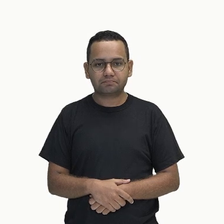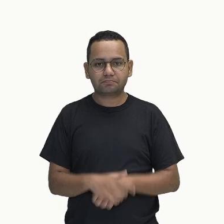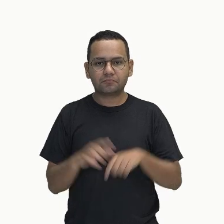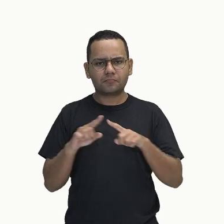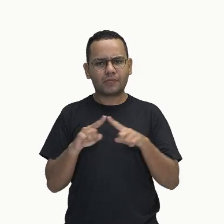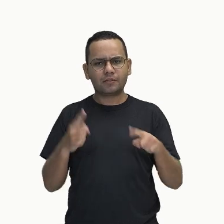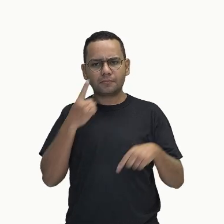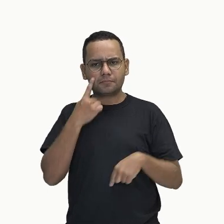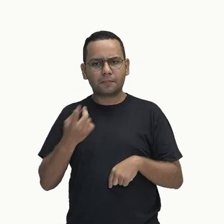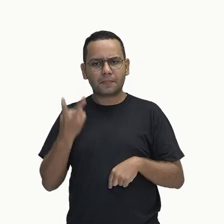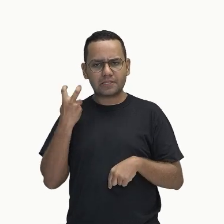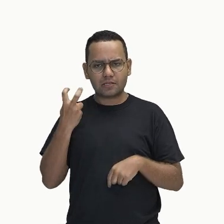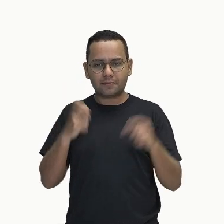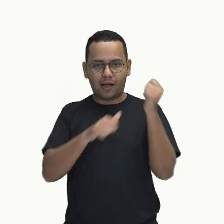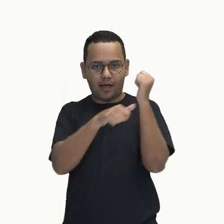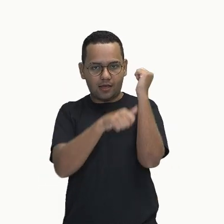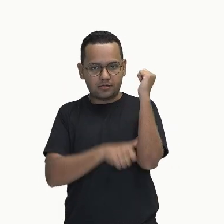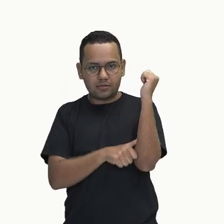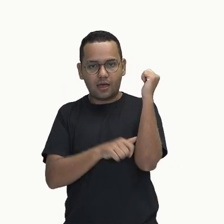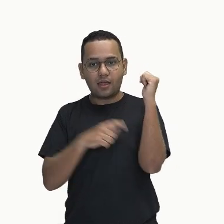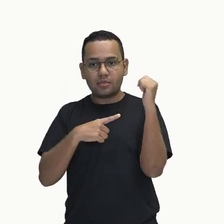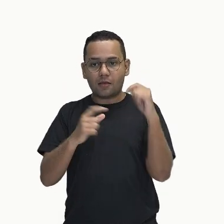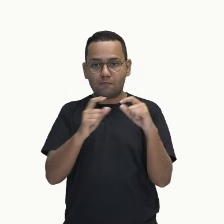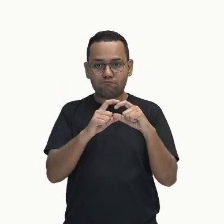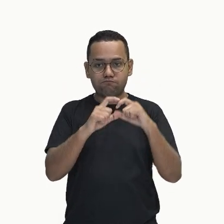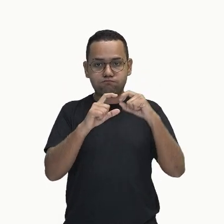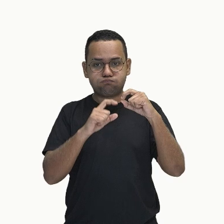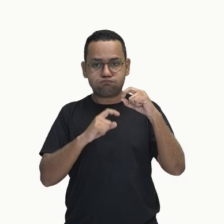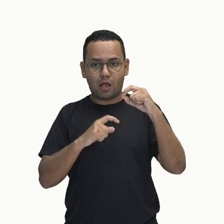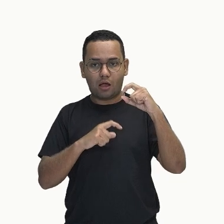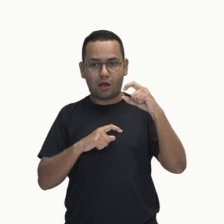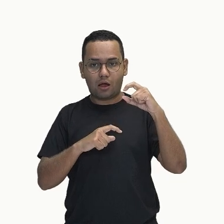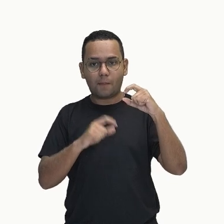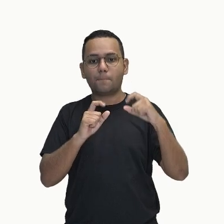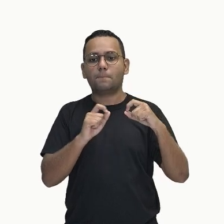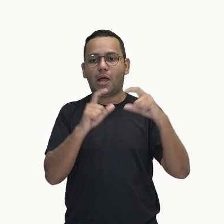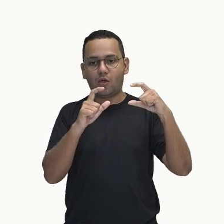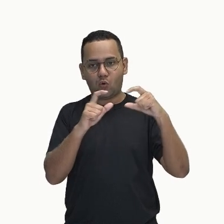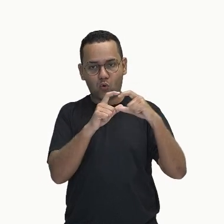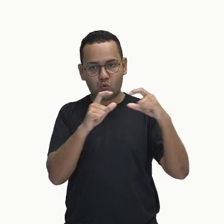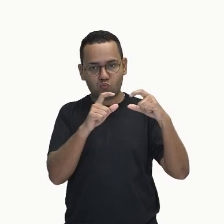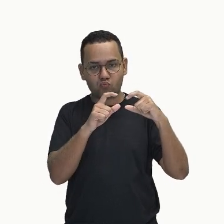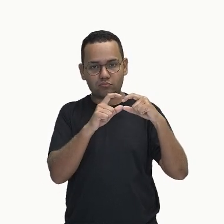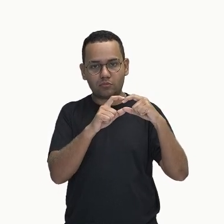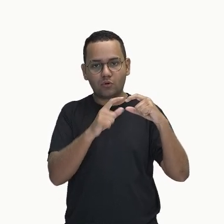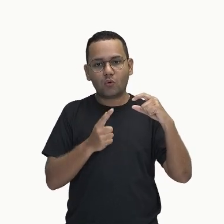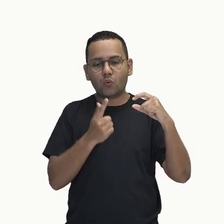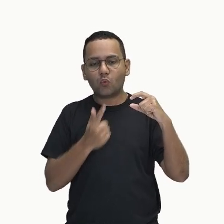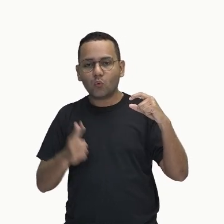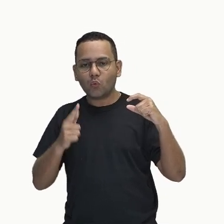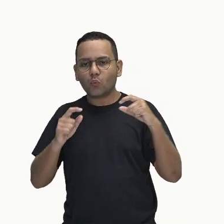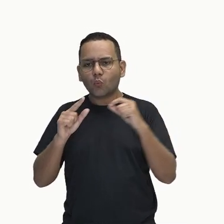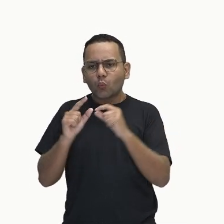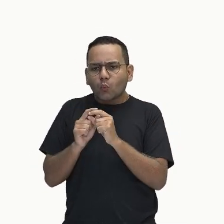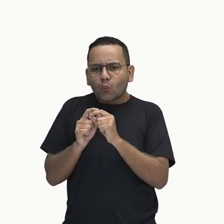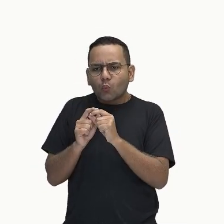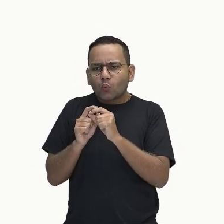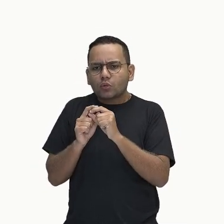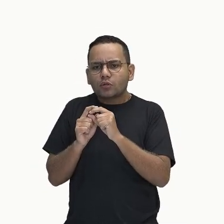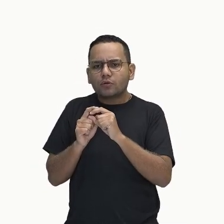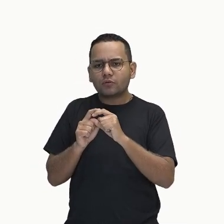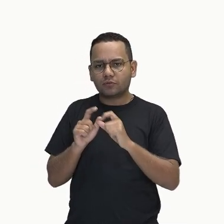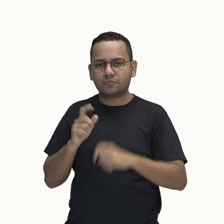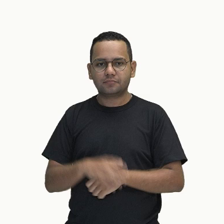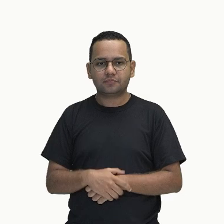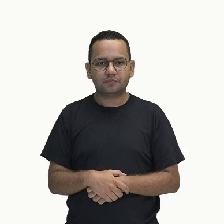calibrosa. Tanto a artéria quanto a veia, elas são formadas por teias túnicas. Contudo, a artéria